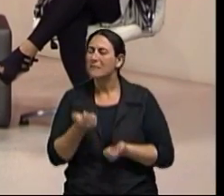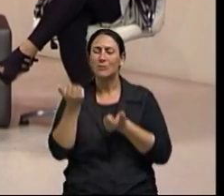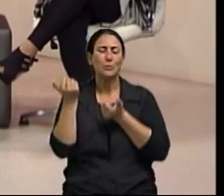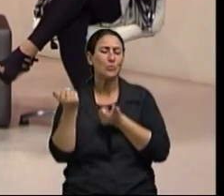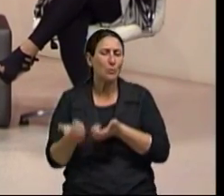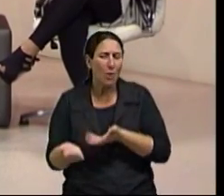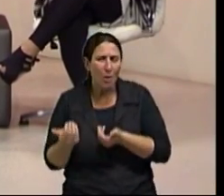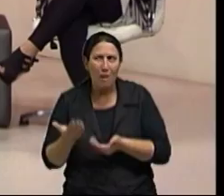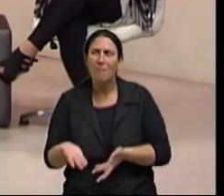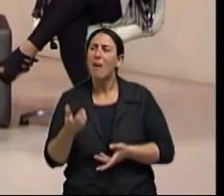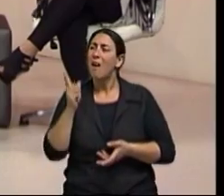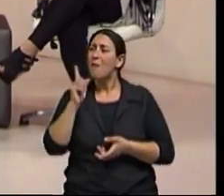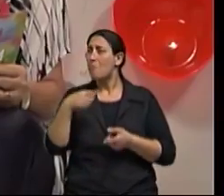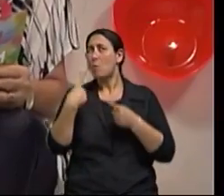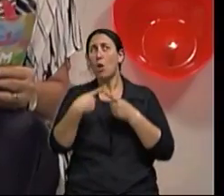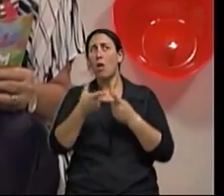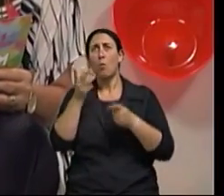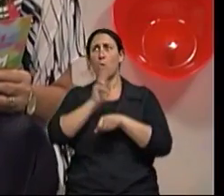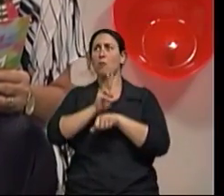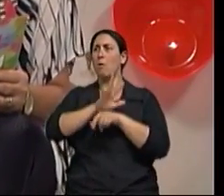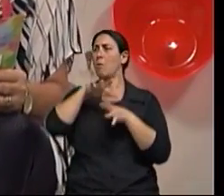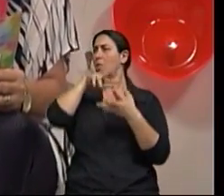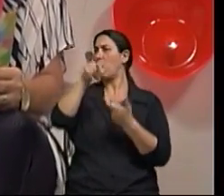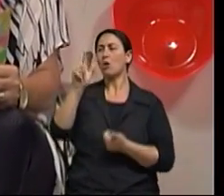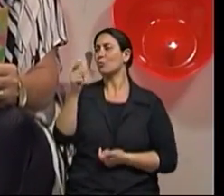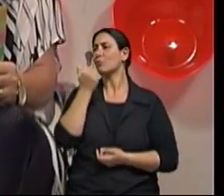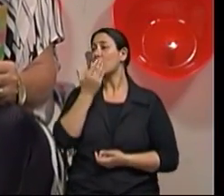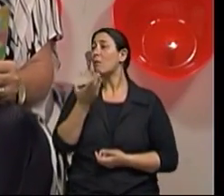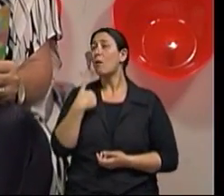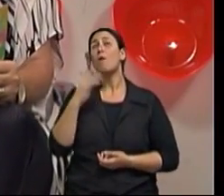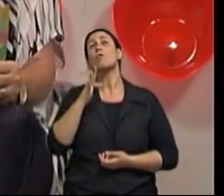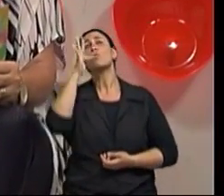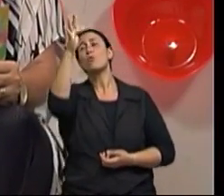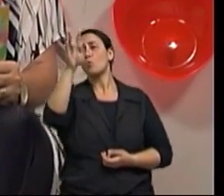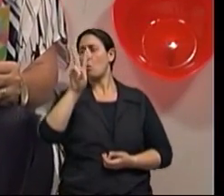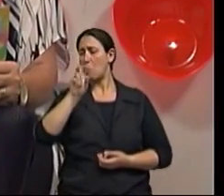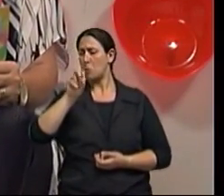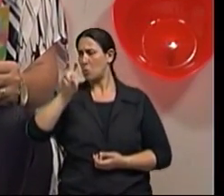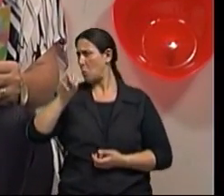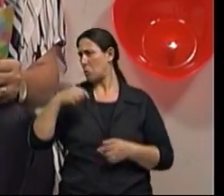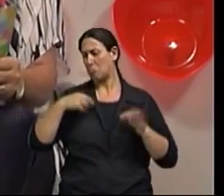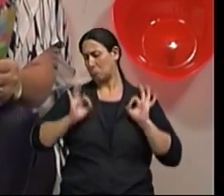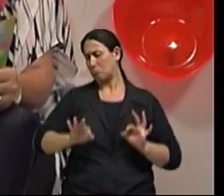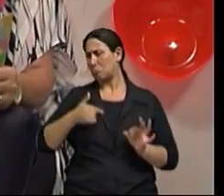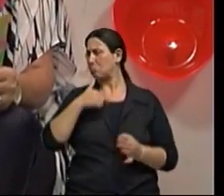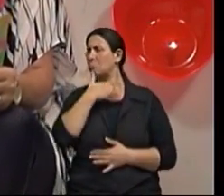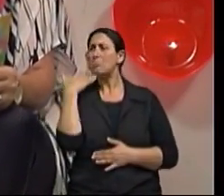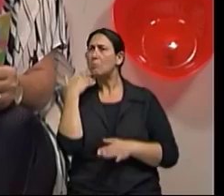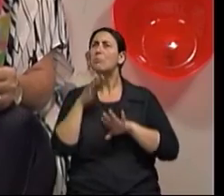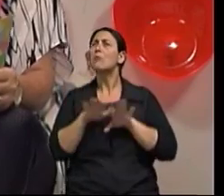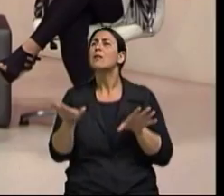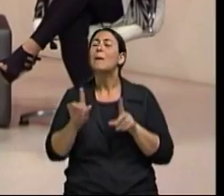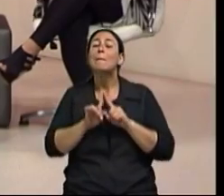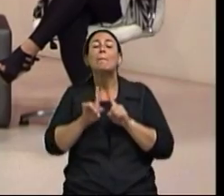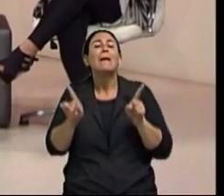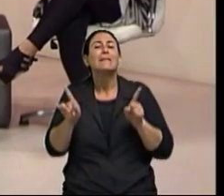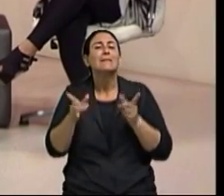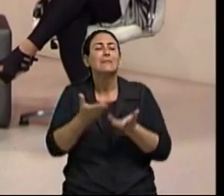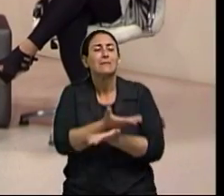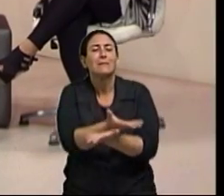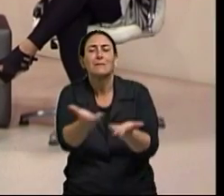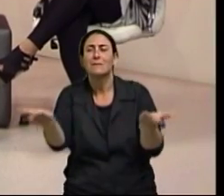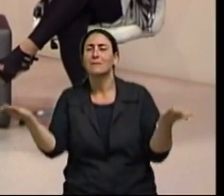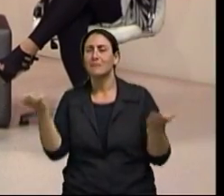preparar o seu planeta que eles vão estar. Eu não vou estar mais em 2050. Com certeza não, né? Mas que mundo a